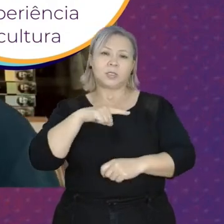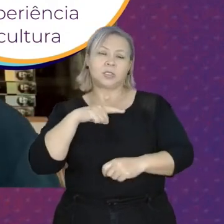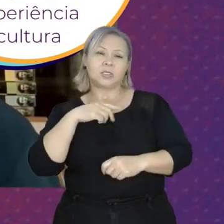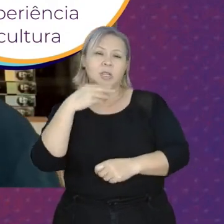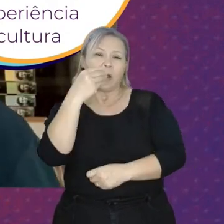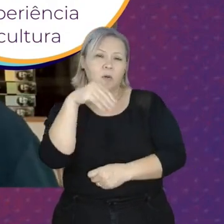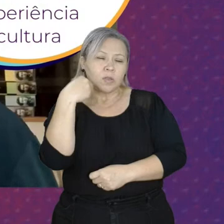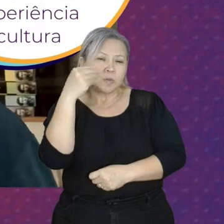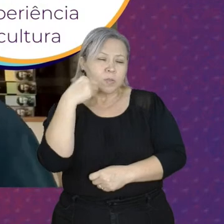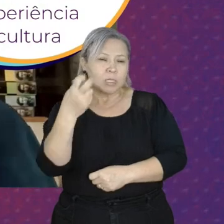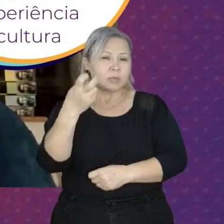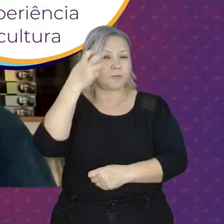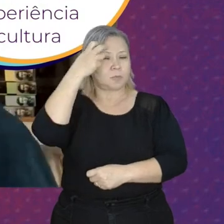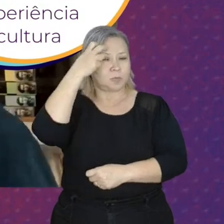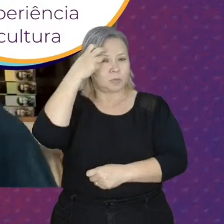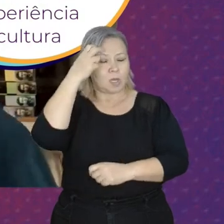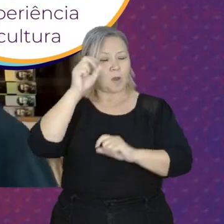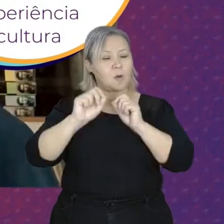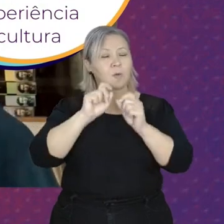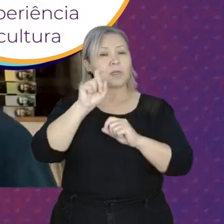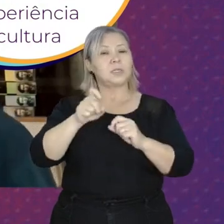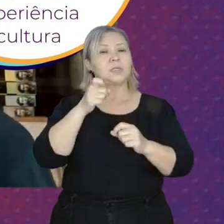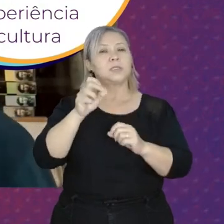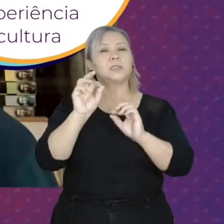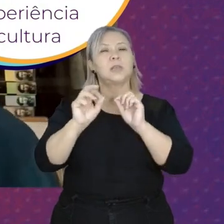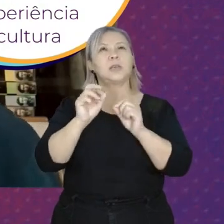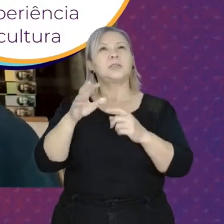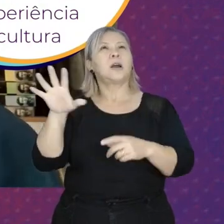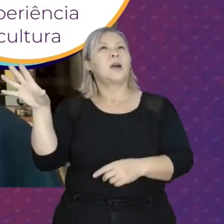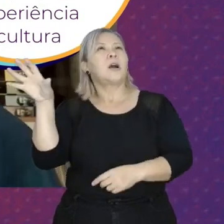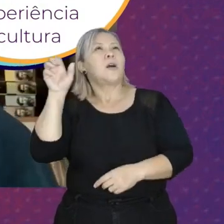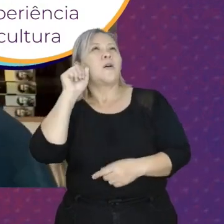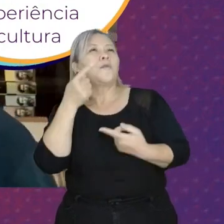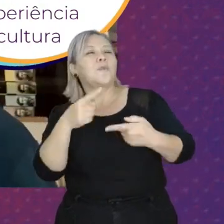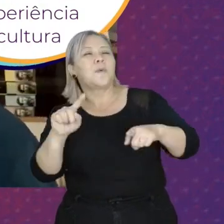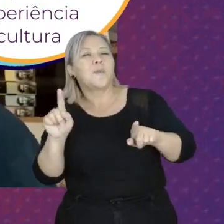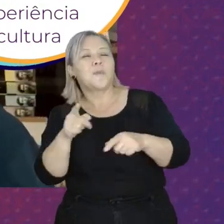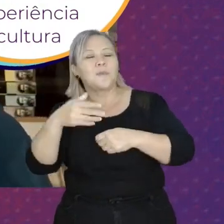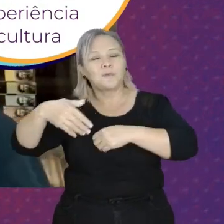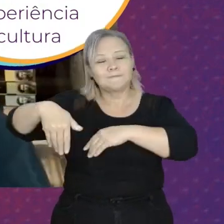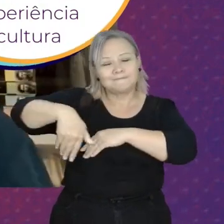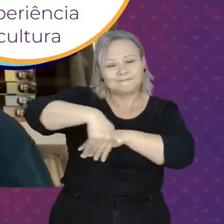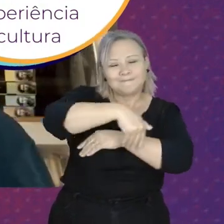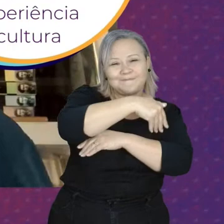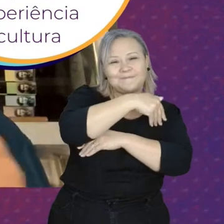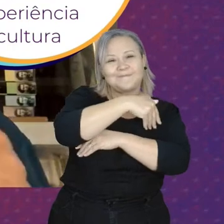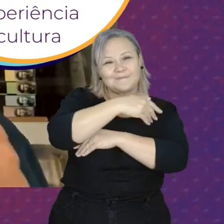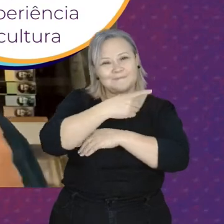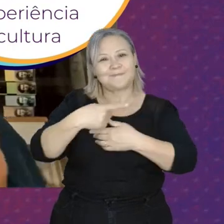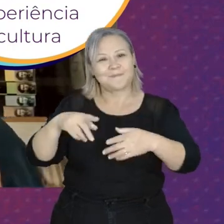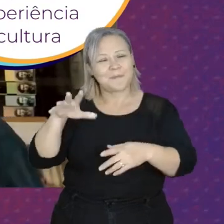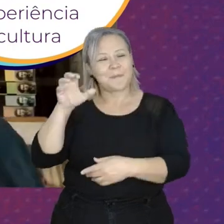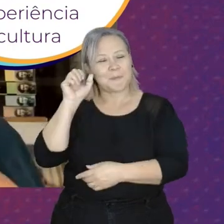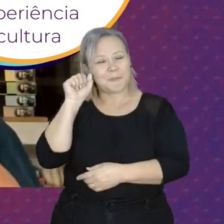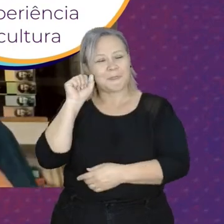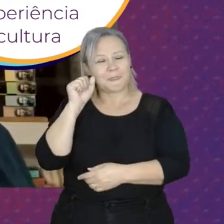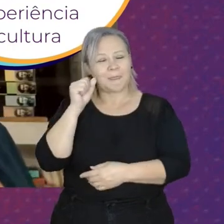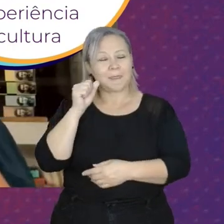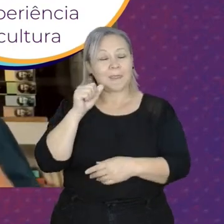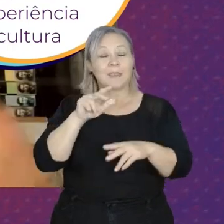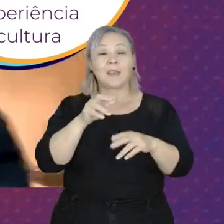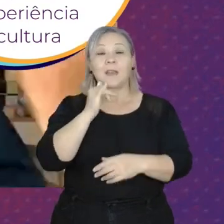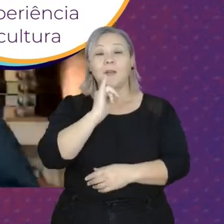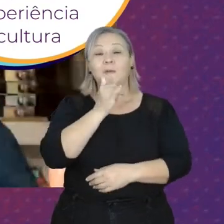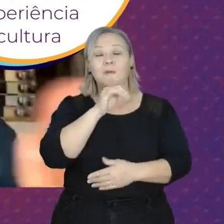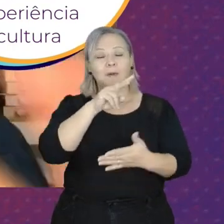experiência cultural, que seja ouvir uma música bonita na praça, que seja poder, como eu disse,